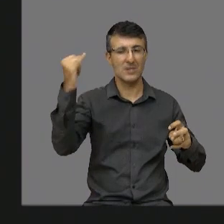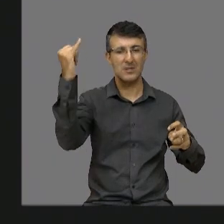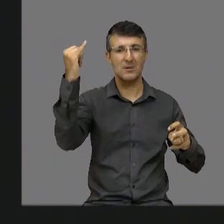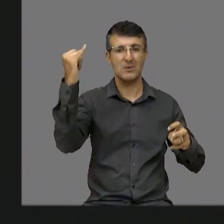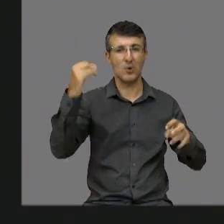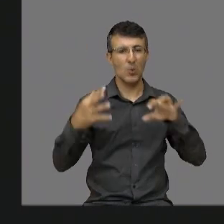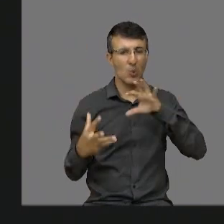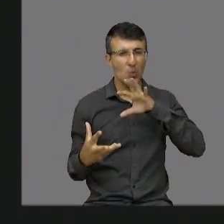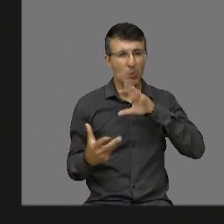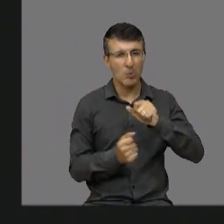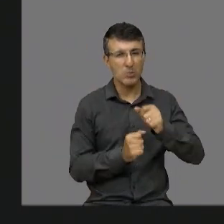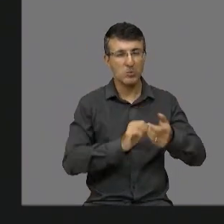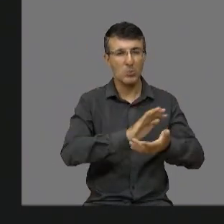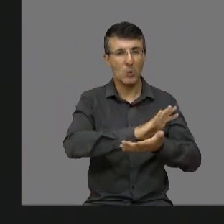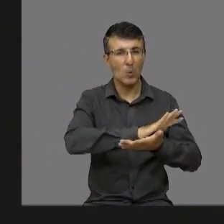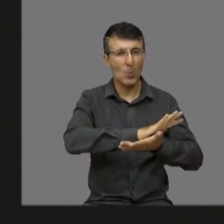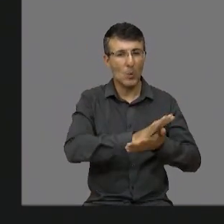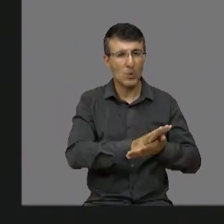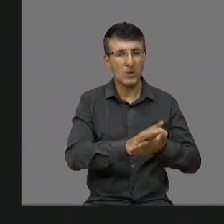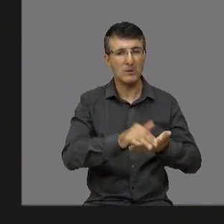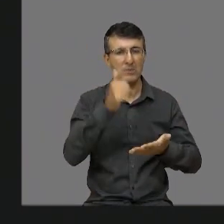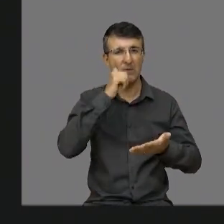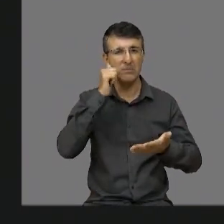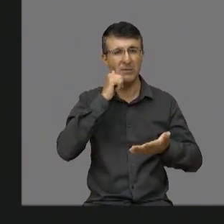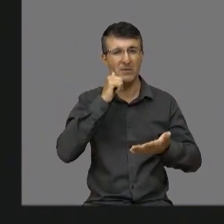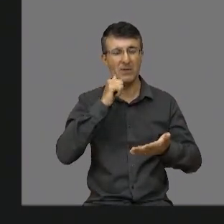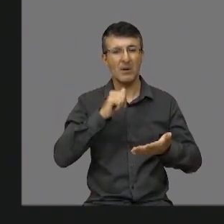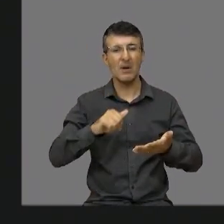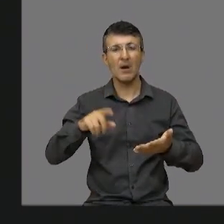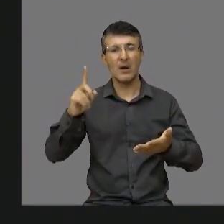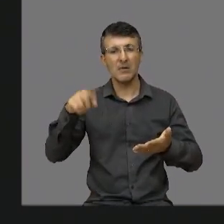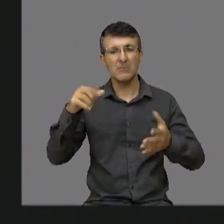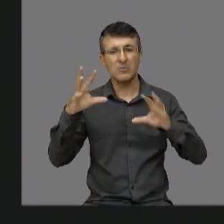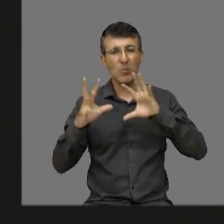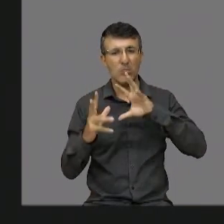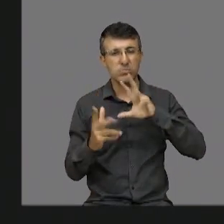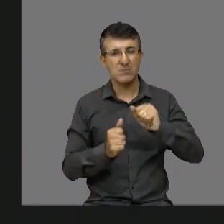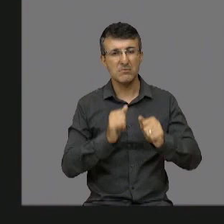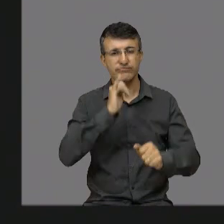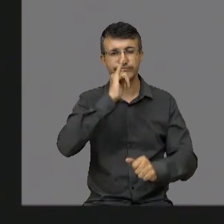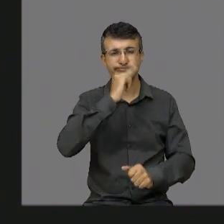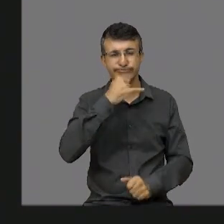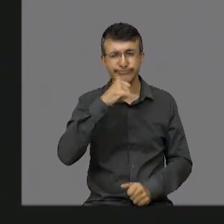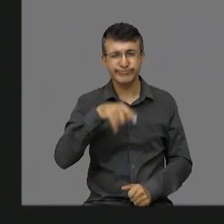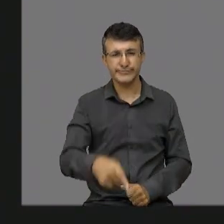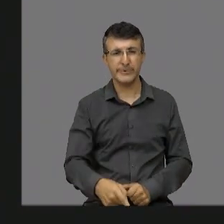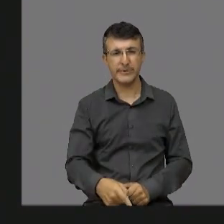muito triste, né? Obrigada a todos. Boa noite.